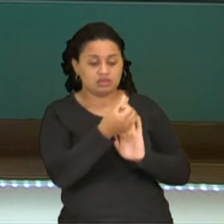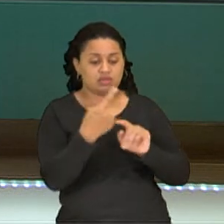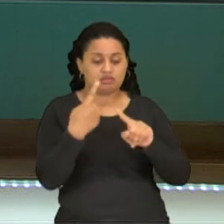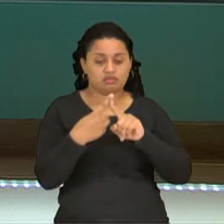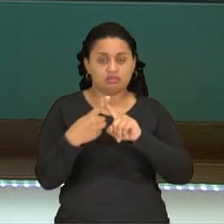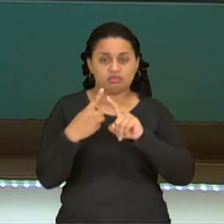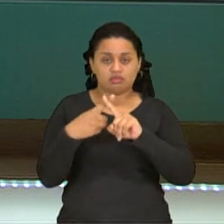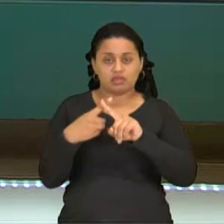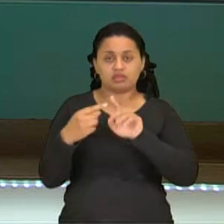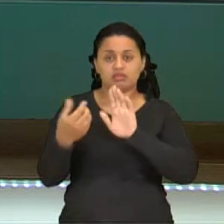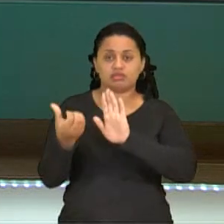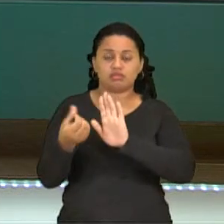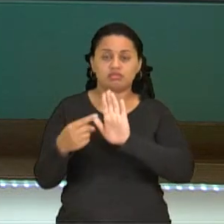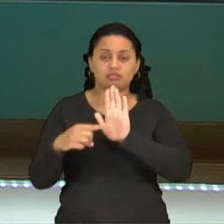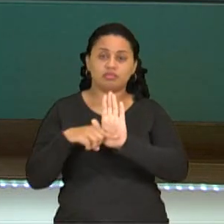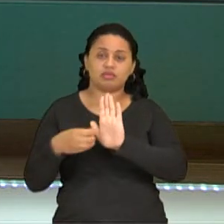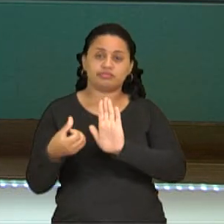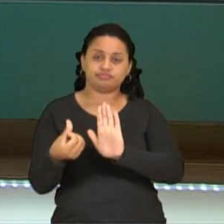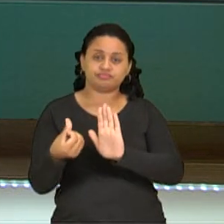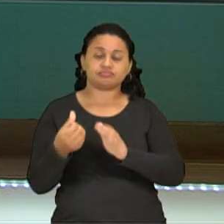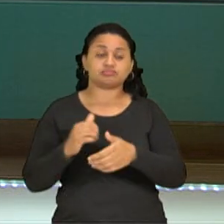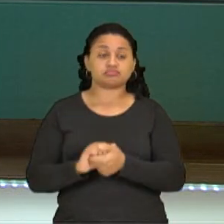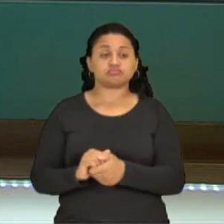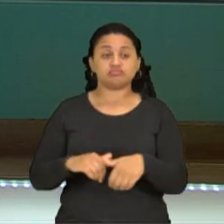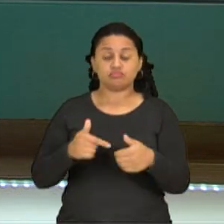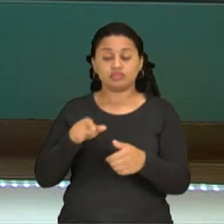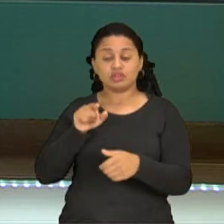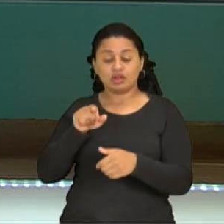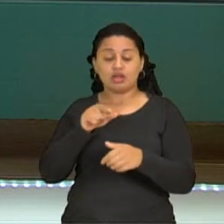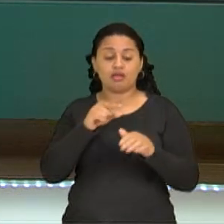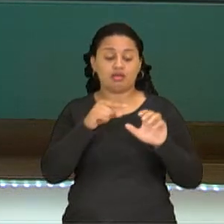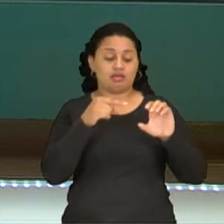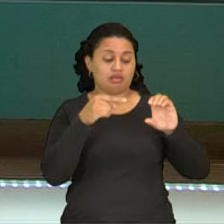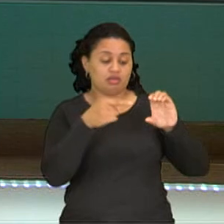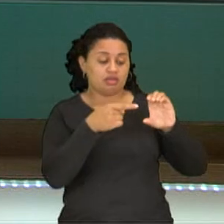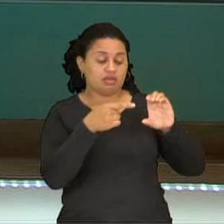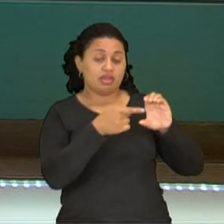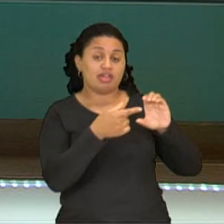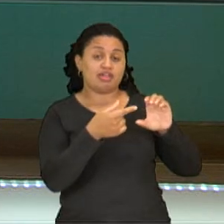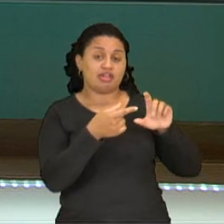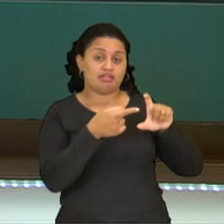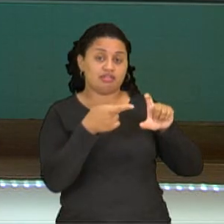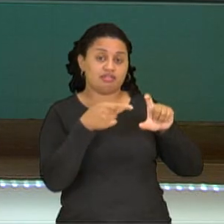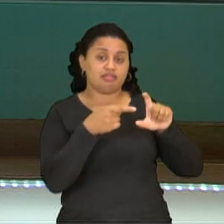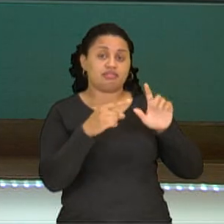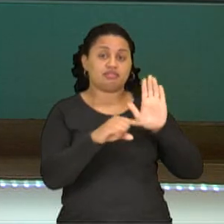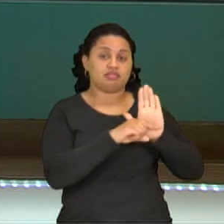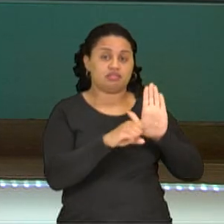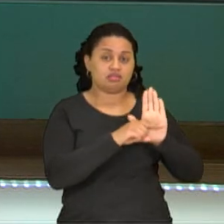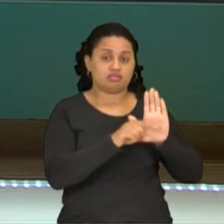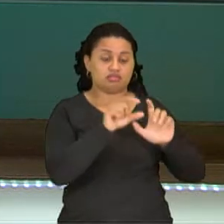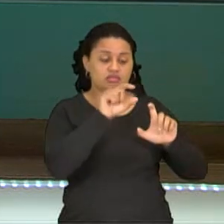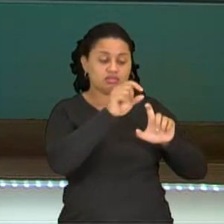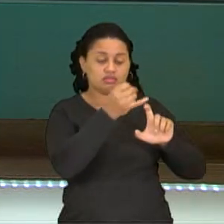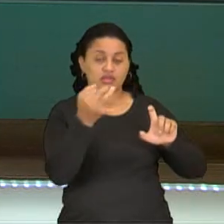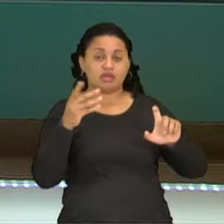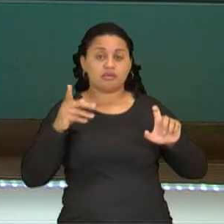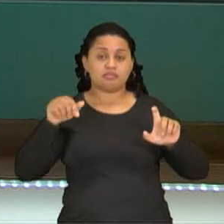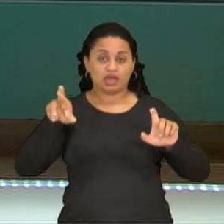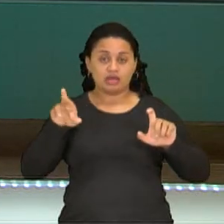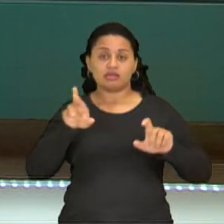6. Como a base é negativa e o expoente é par, resultado